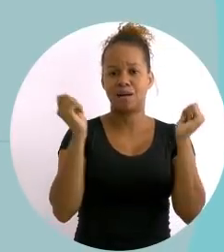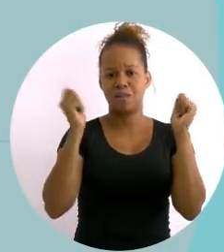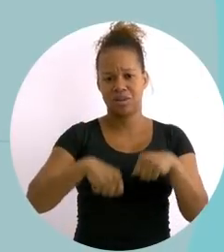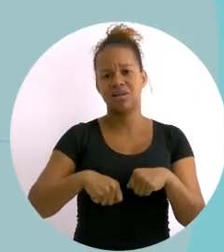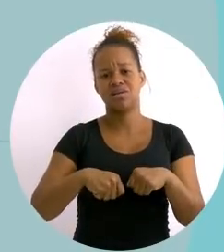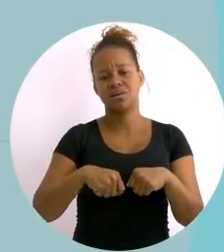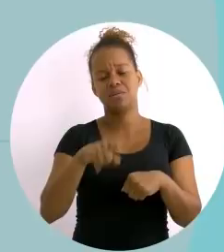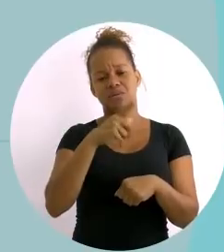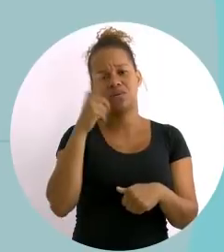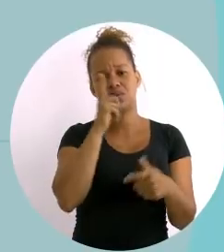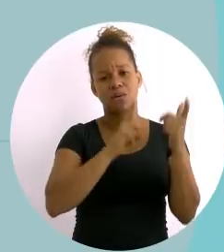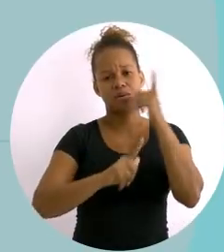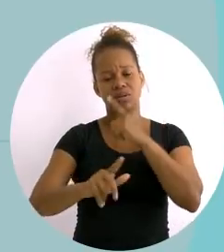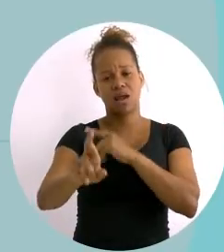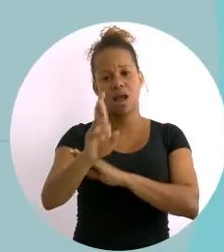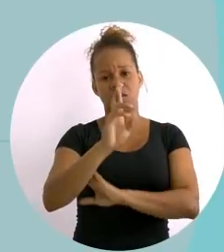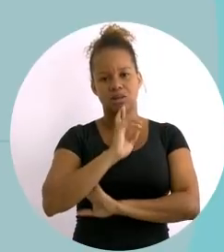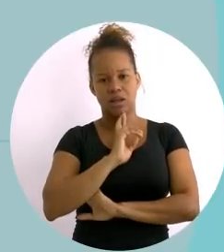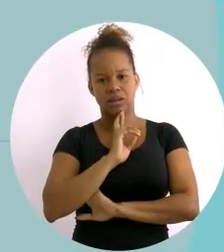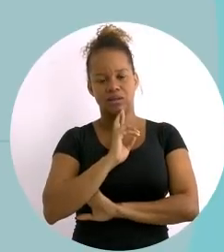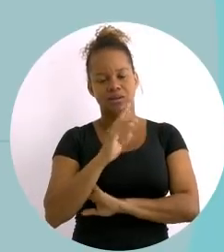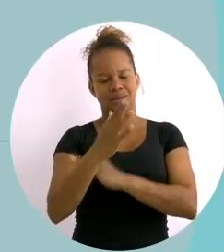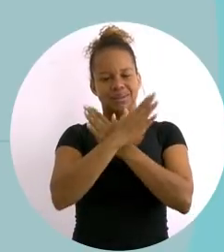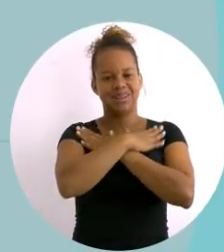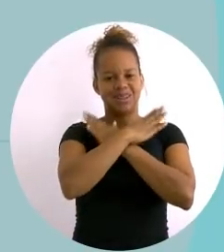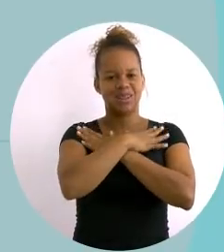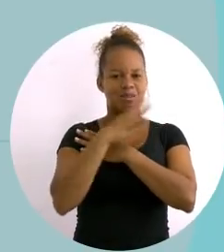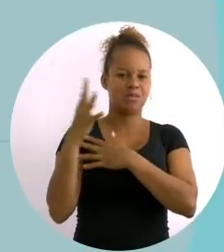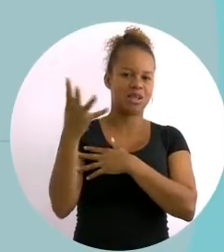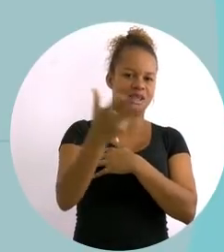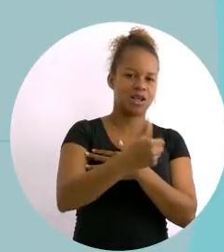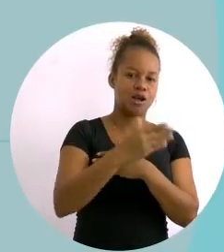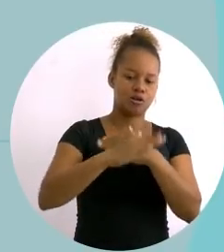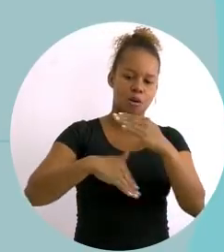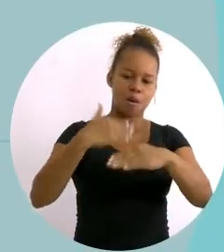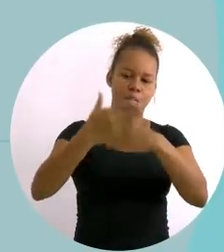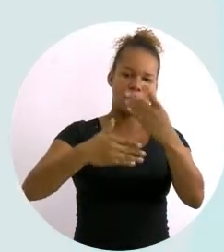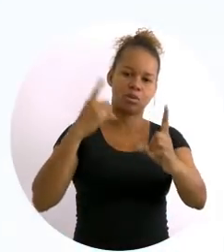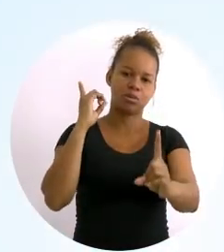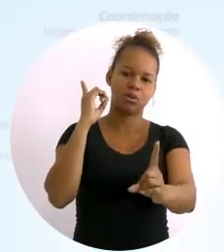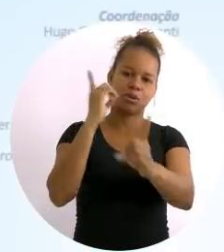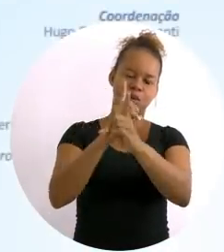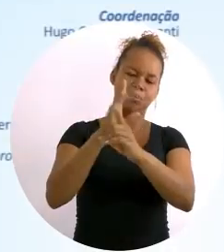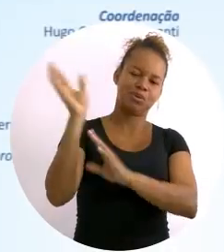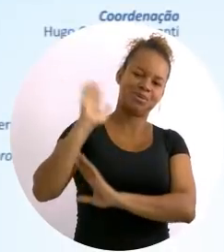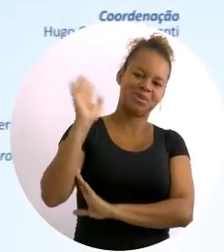vai fazer com que você alcance esse resultado. Grande abraço a todos e até o nosso próximo encontro.